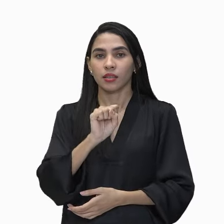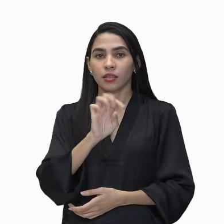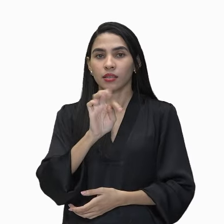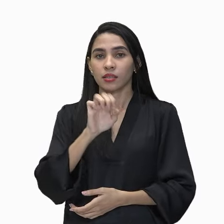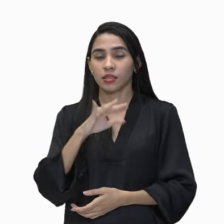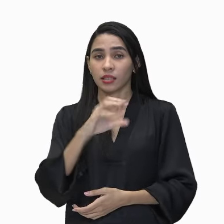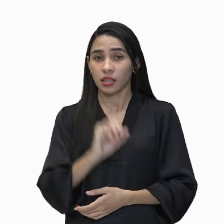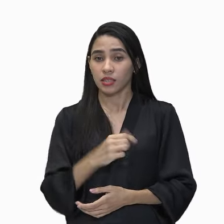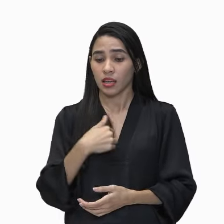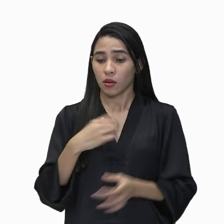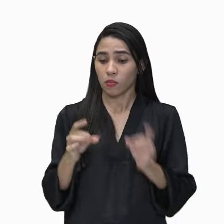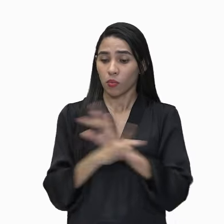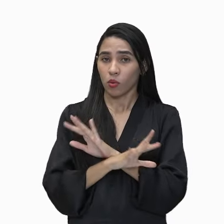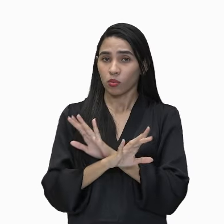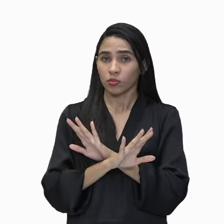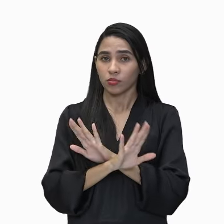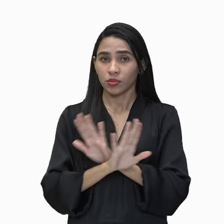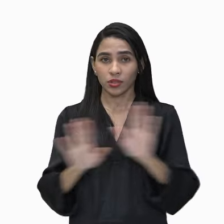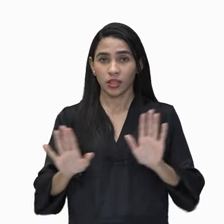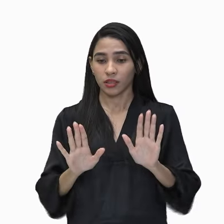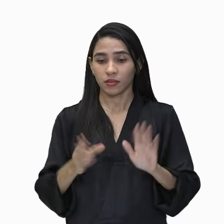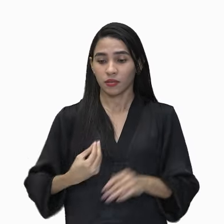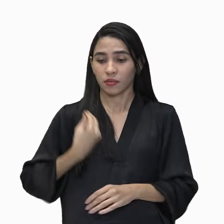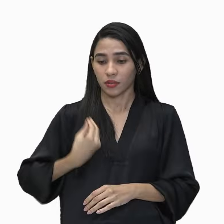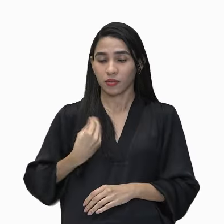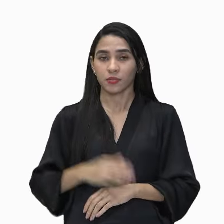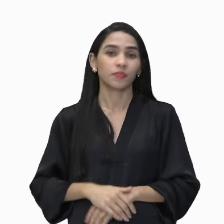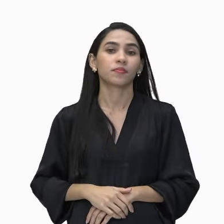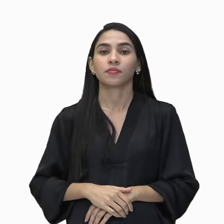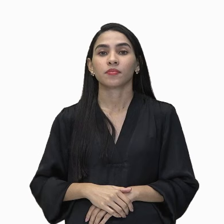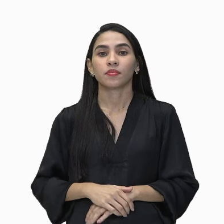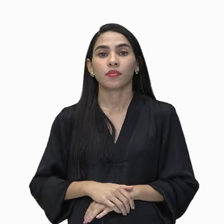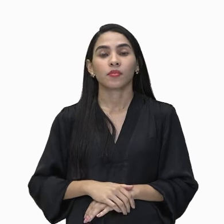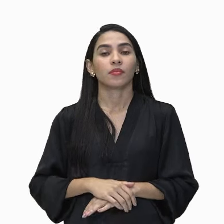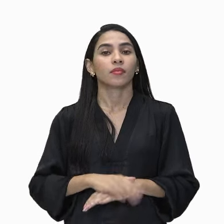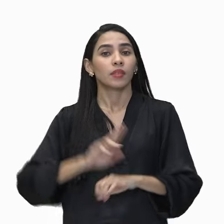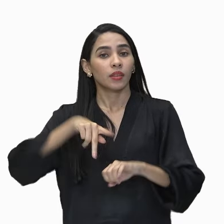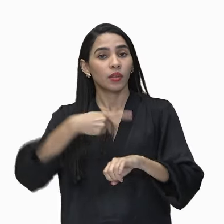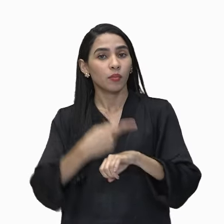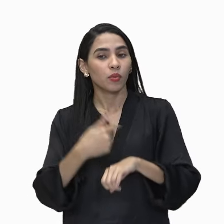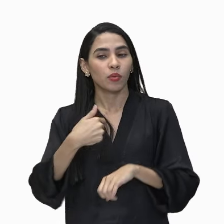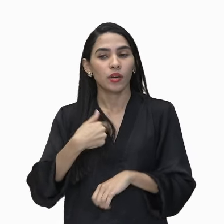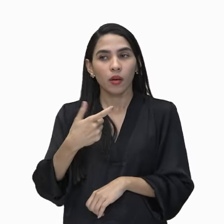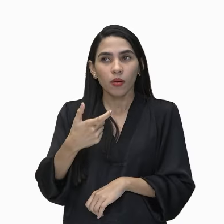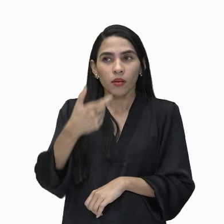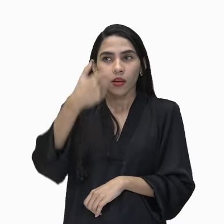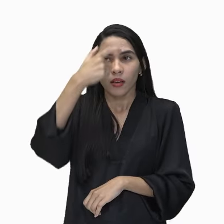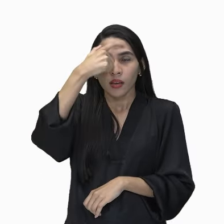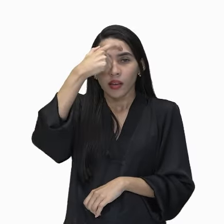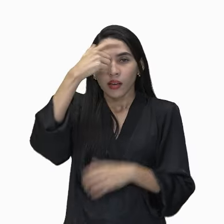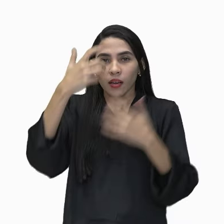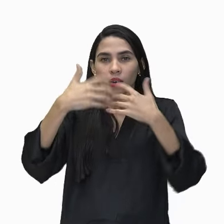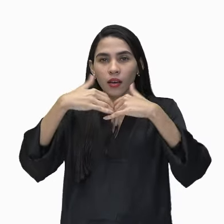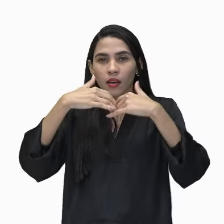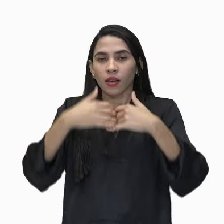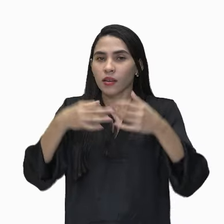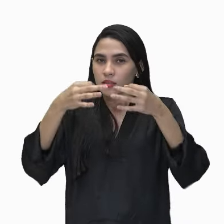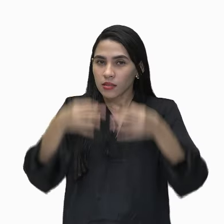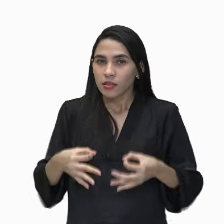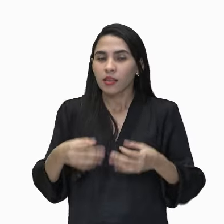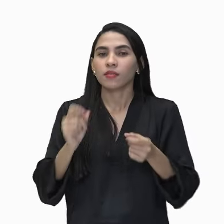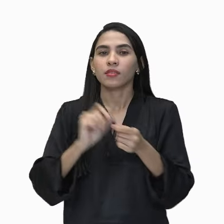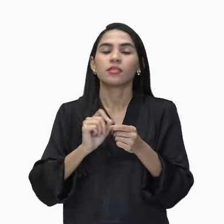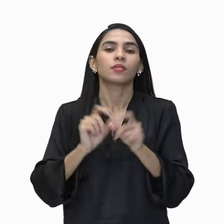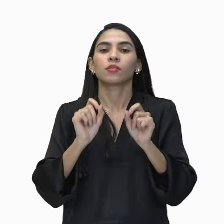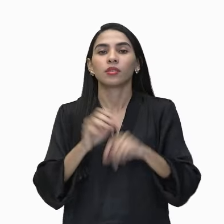aí. Tomei consciência, estou aí. A partir do momento que eu tomo essa consciência, eu vou ter que fazer o